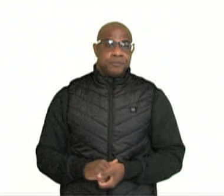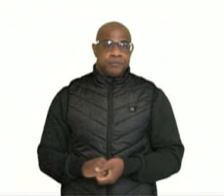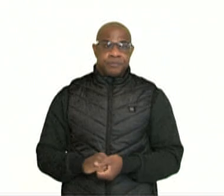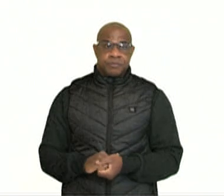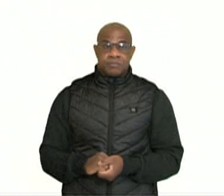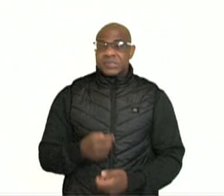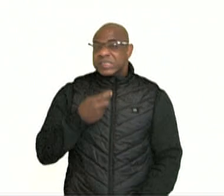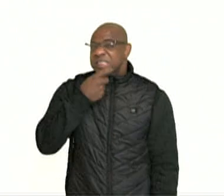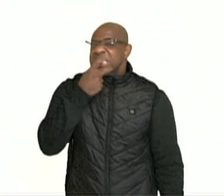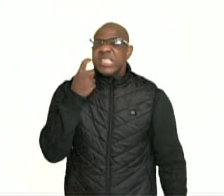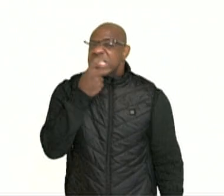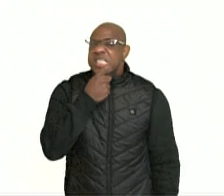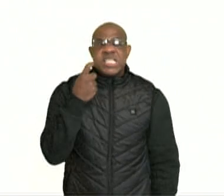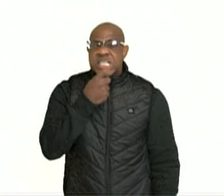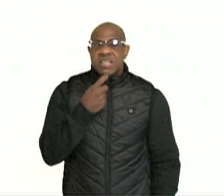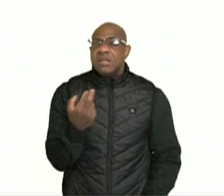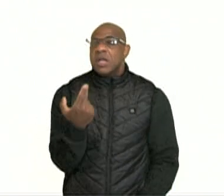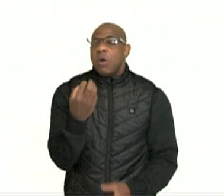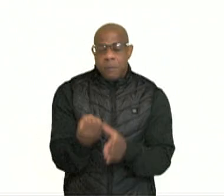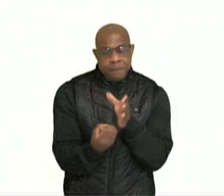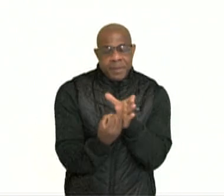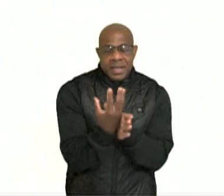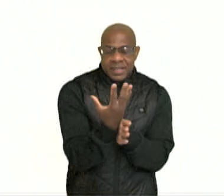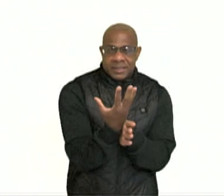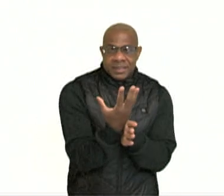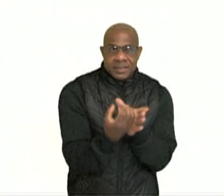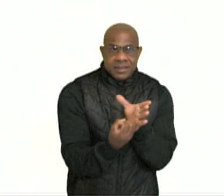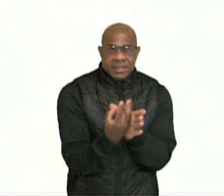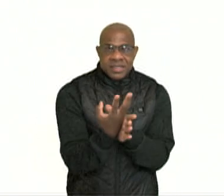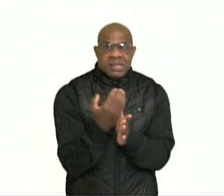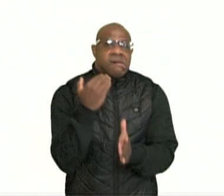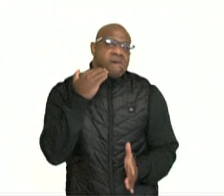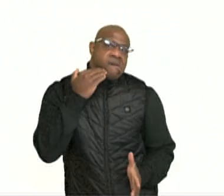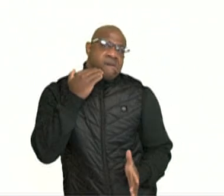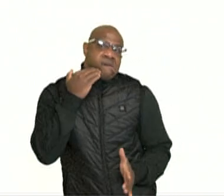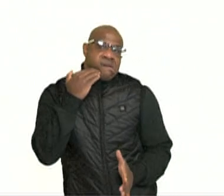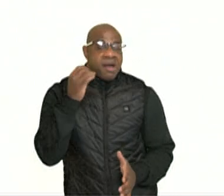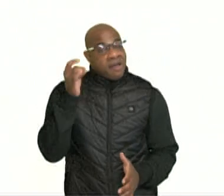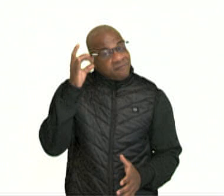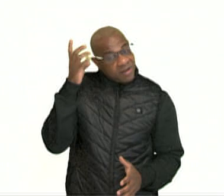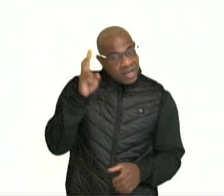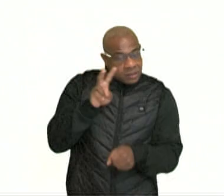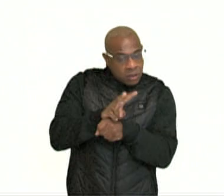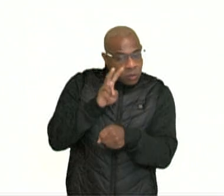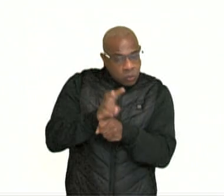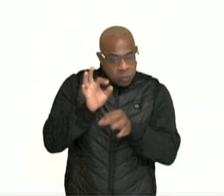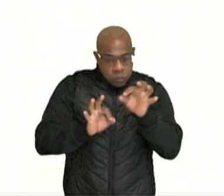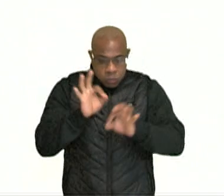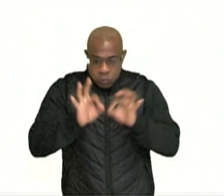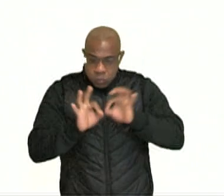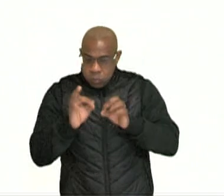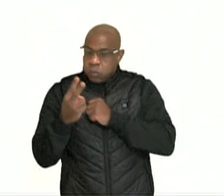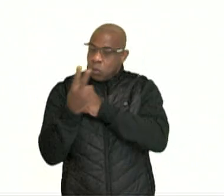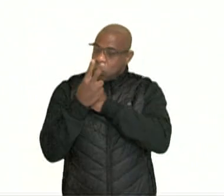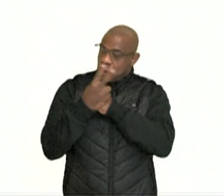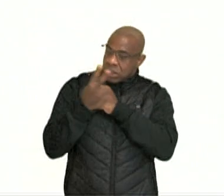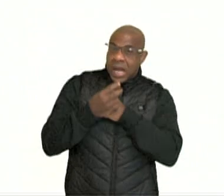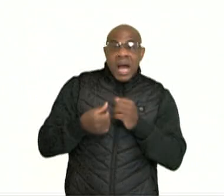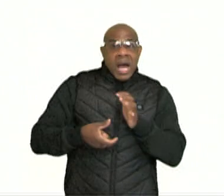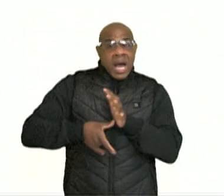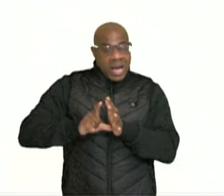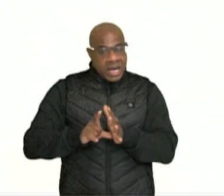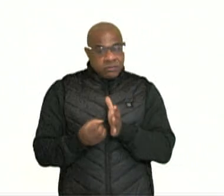Os dentes são como planta. Quando nasce torta, é mais fácil corrigir antes que cresça, diz